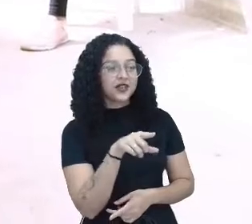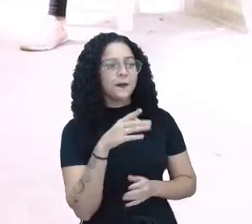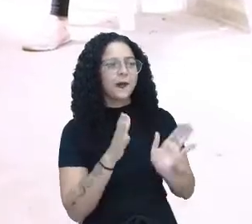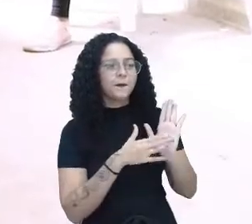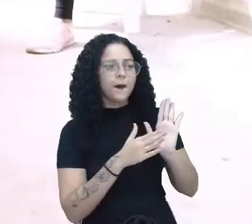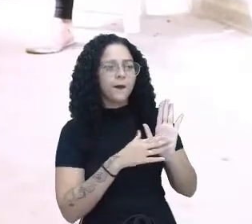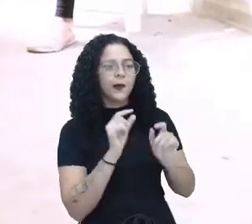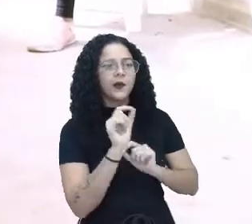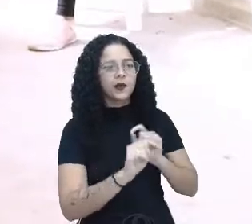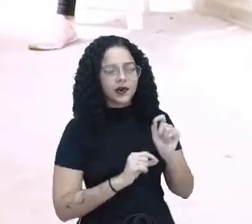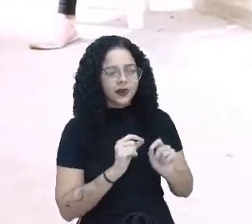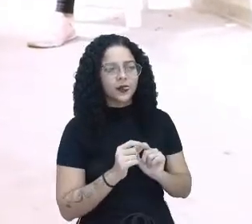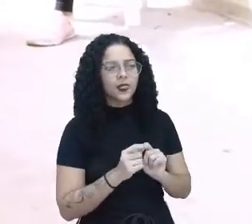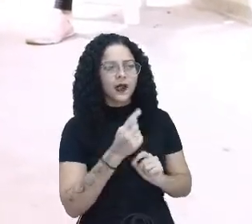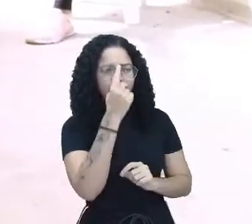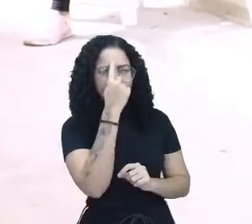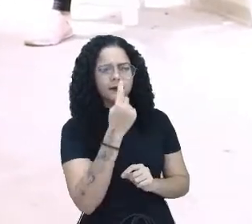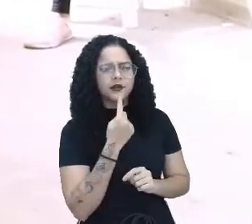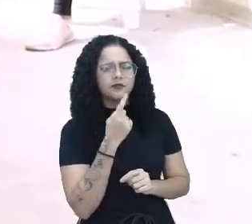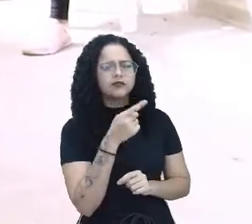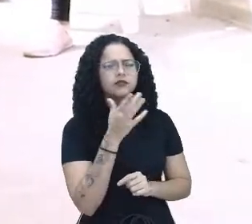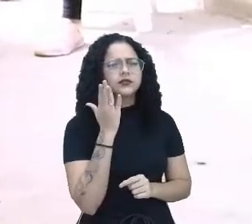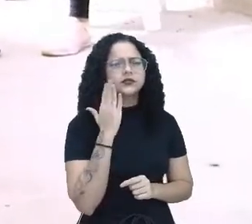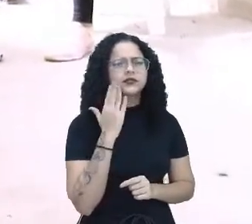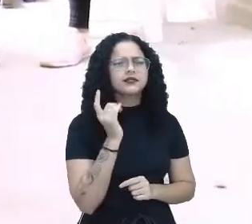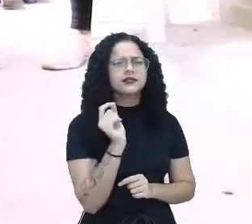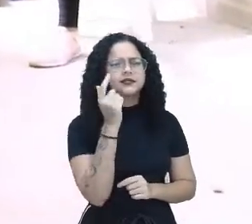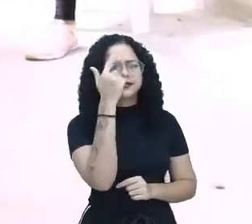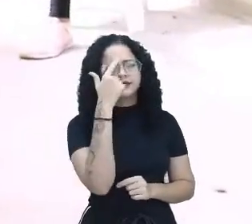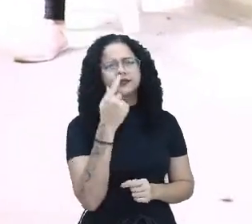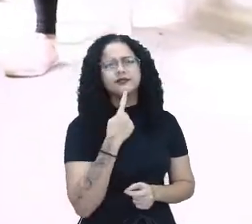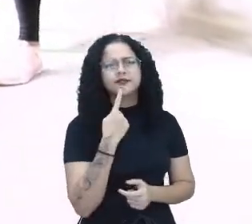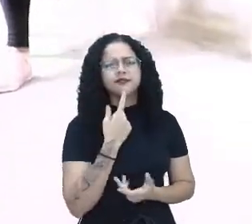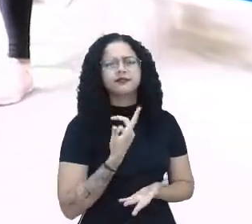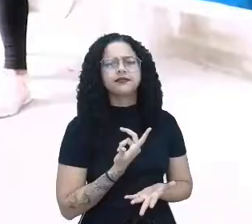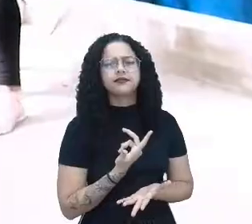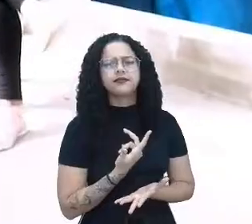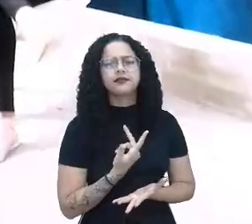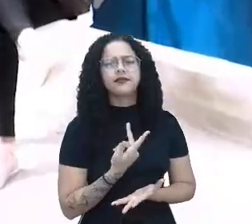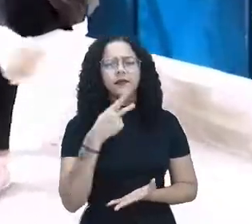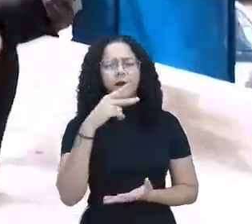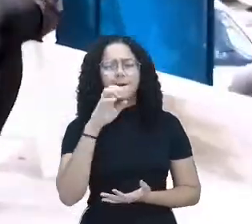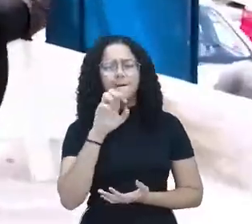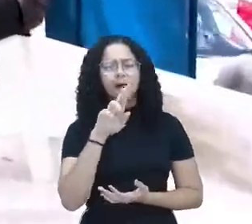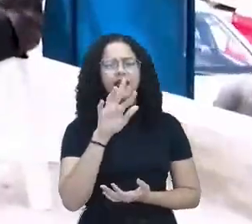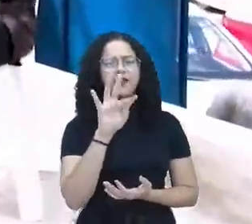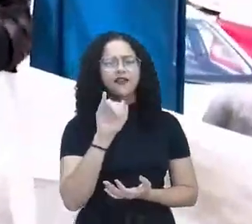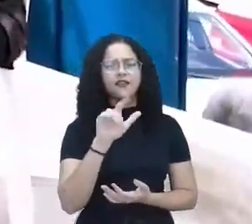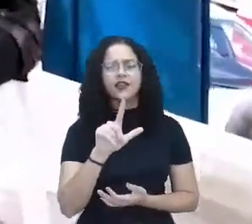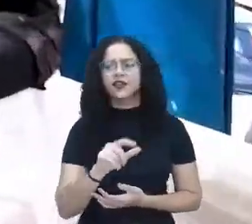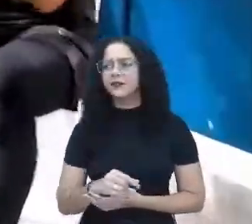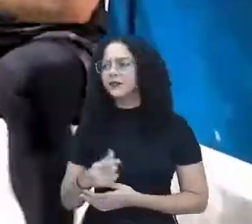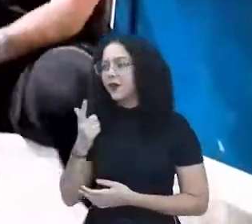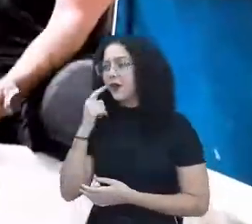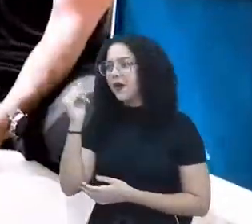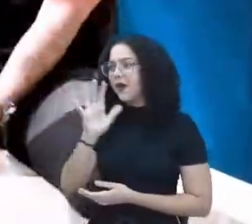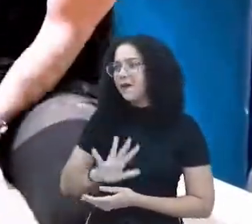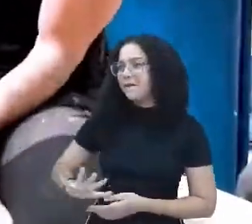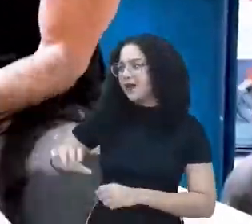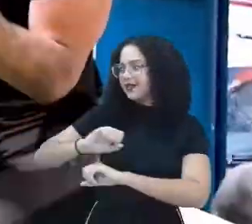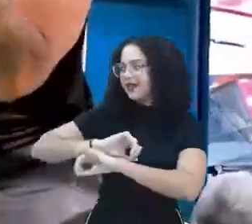uma confecção de um perfil. Você sabe o que é um perfil? Bom, imagino. Essa aqui é uma imagem de lado? Pode